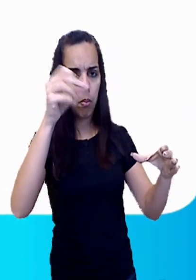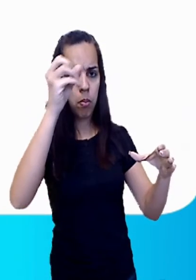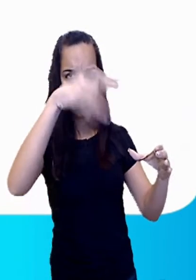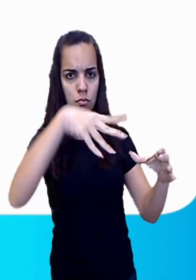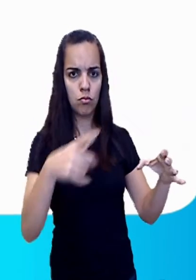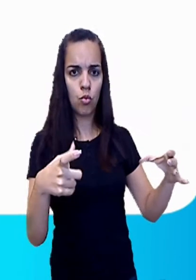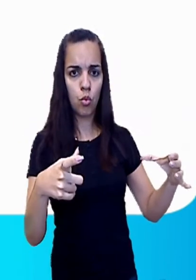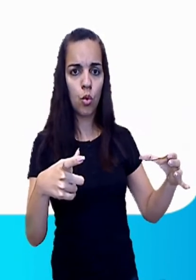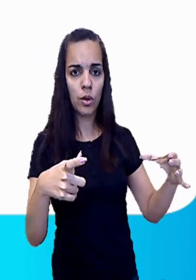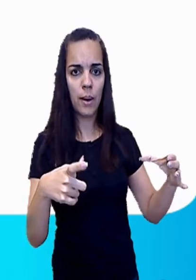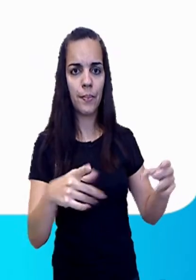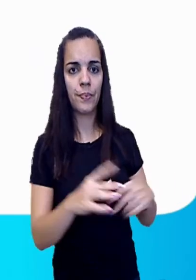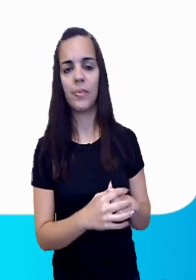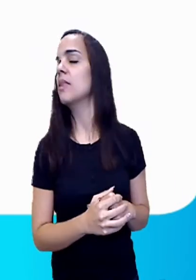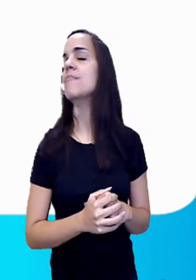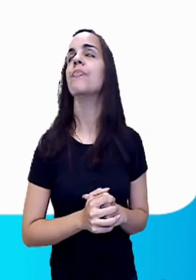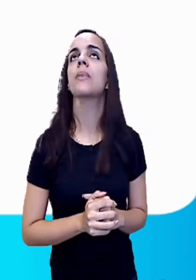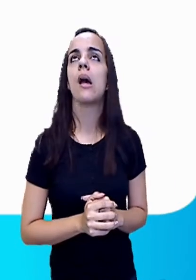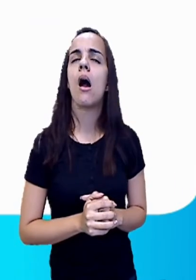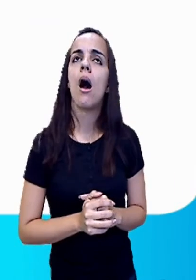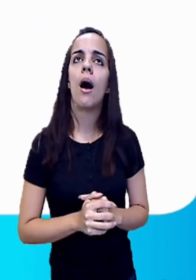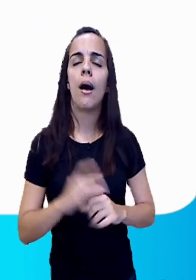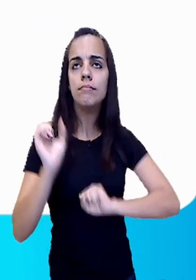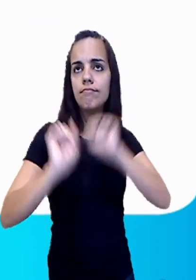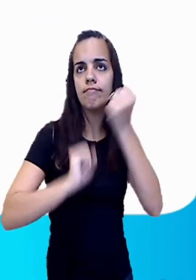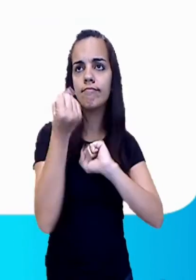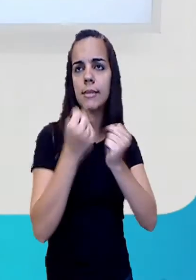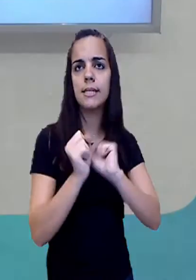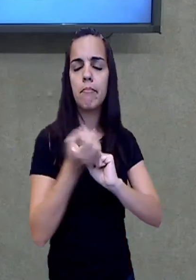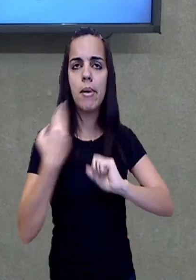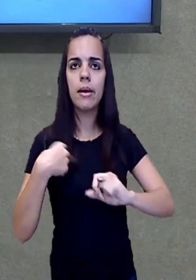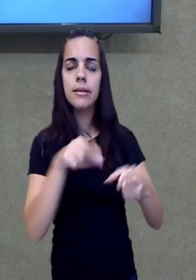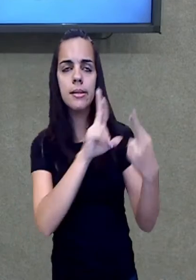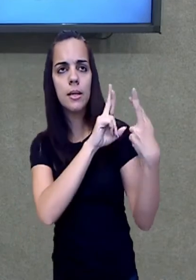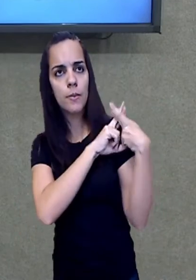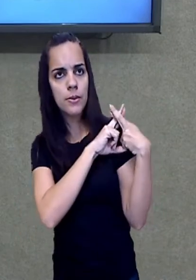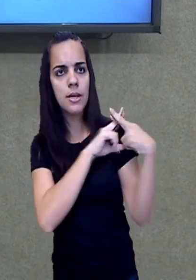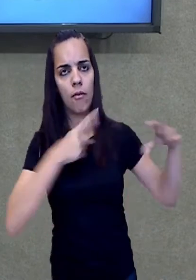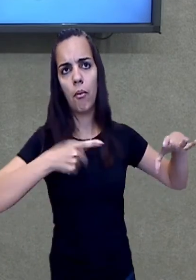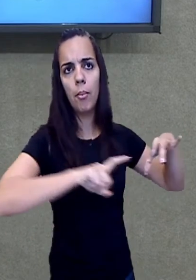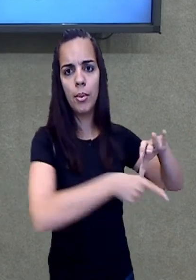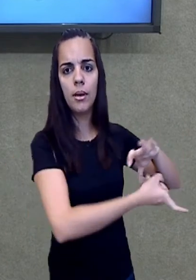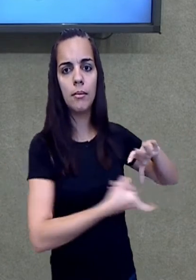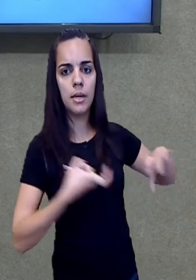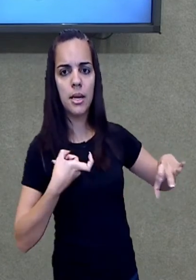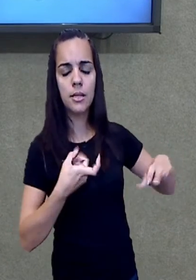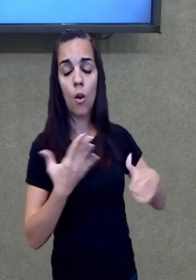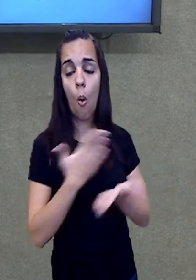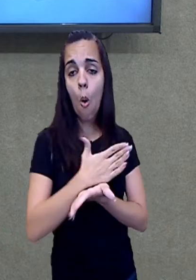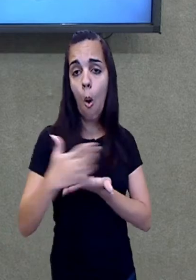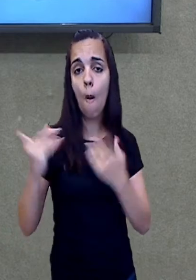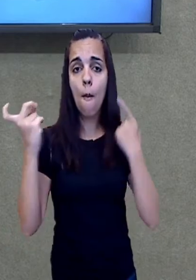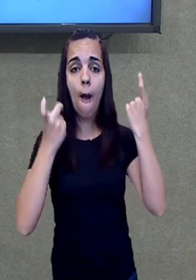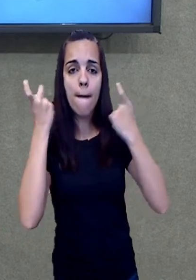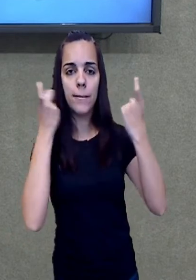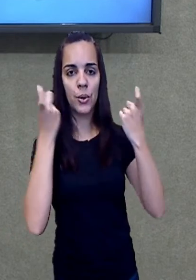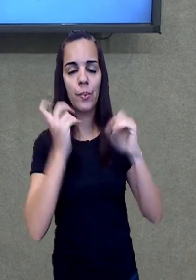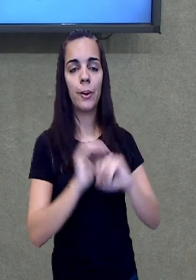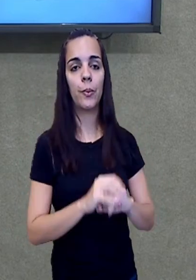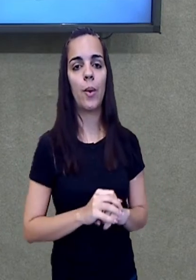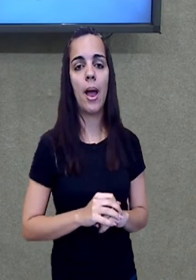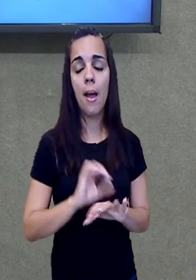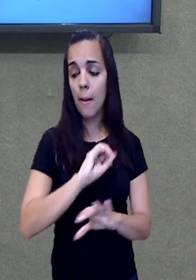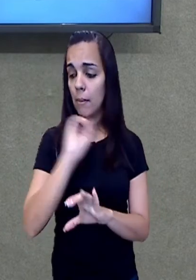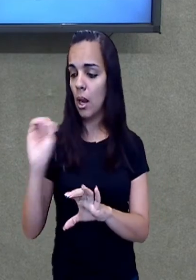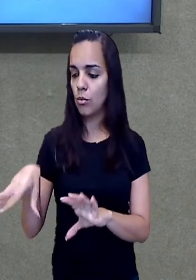as mineradoras começaram a se preocupar, elas começaram a pensar, bem, a gente precisa ter um lugar próprio para depositar o que a gente não